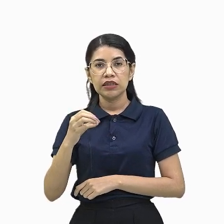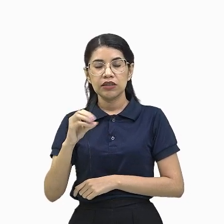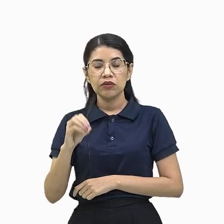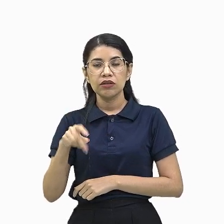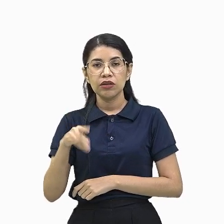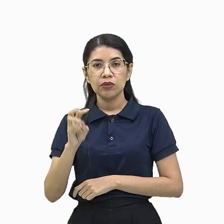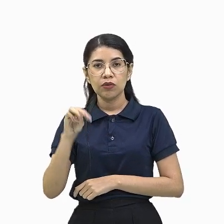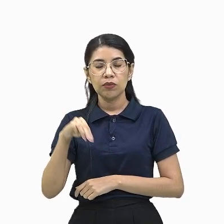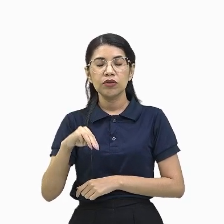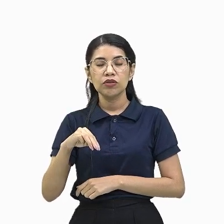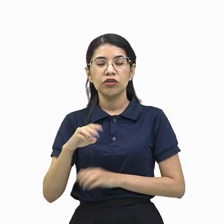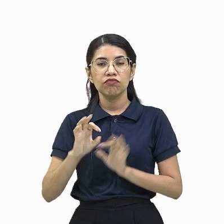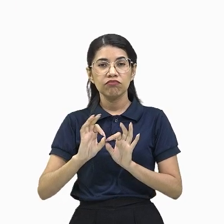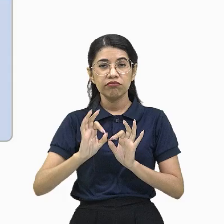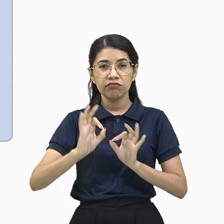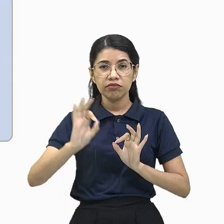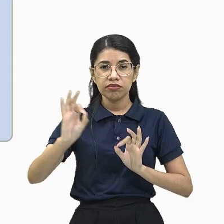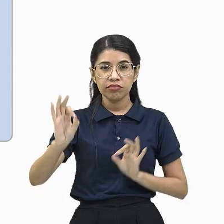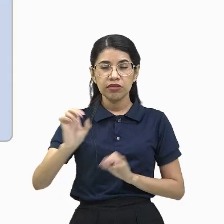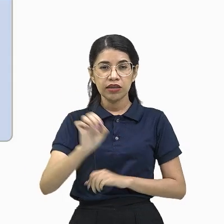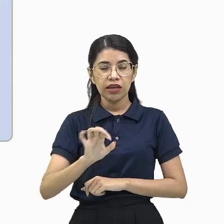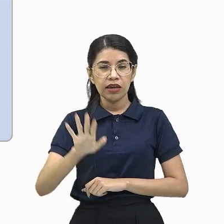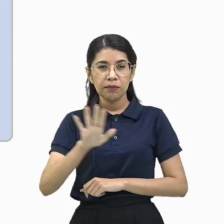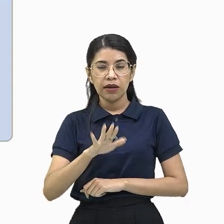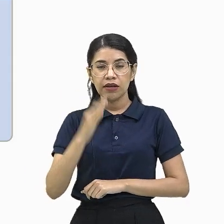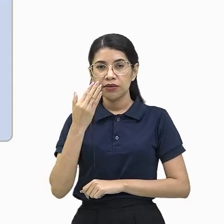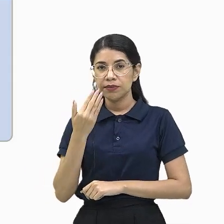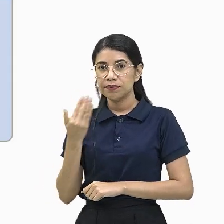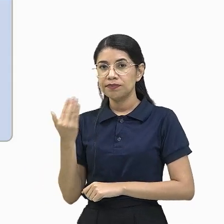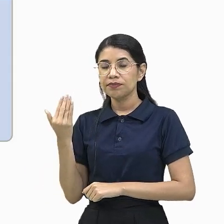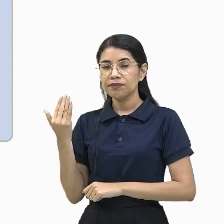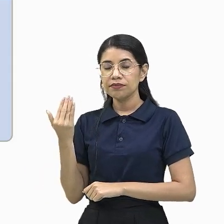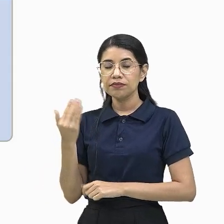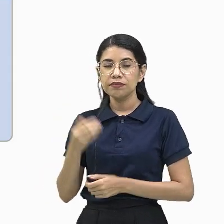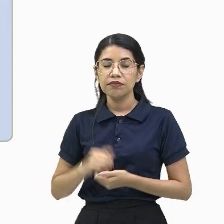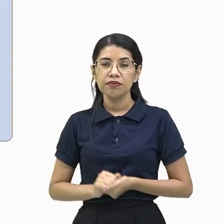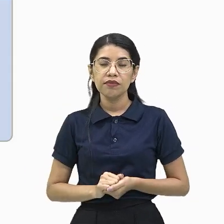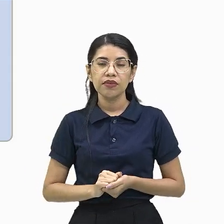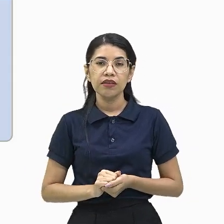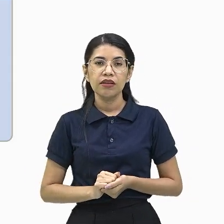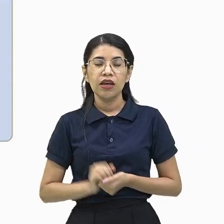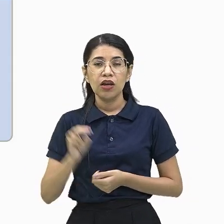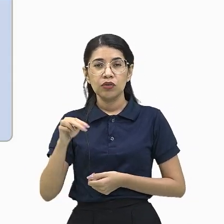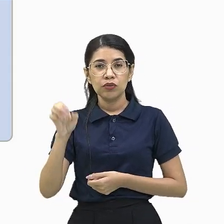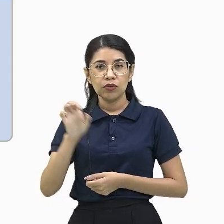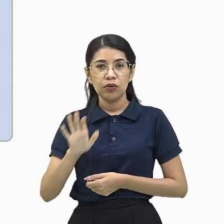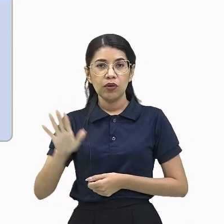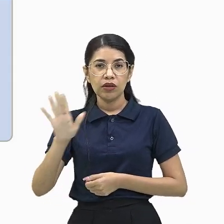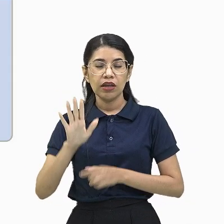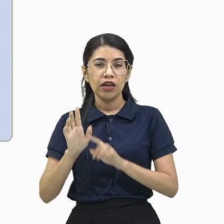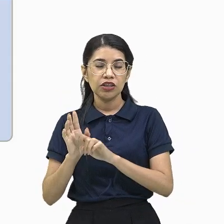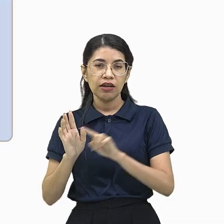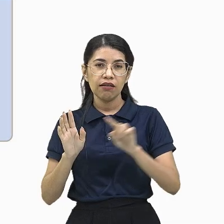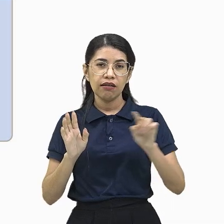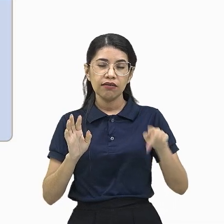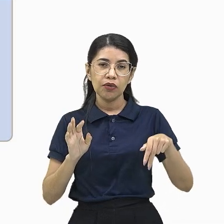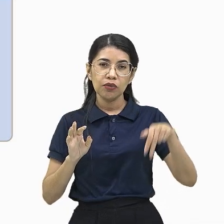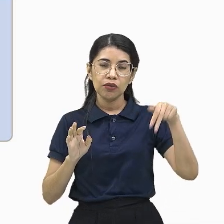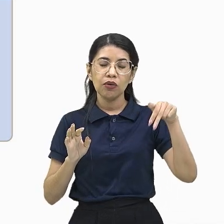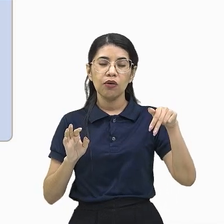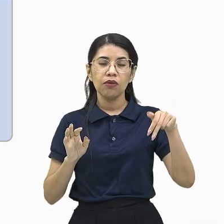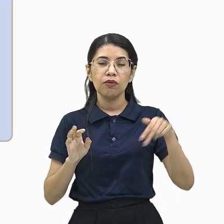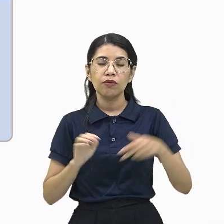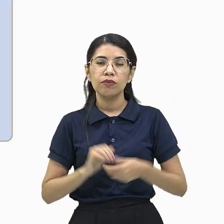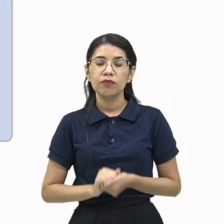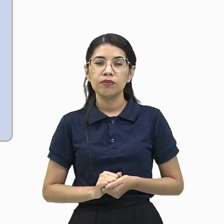seja, como a gente vai ver na nossa próxima imagem, o mapa que recorta o Brasil ali, ó, de uma ponta a outra, tá? Ali, ó, saindo